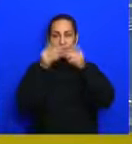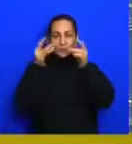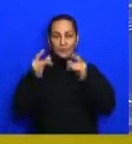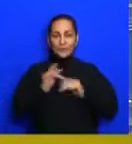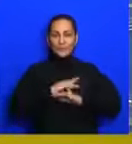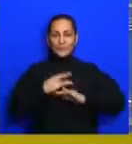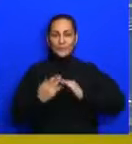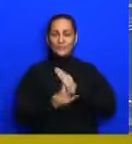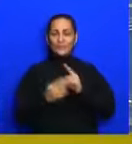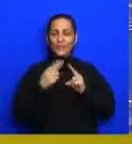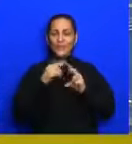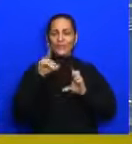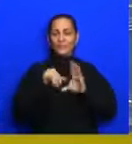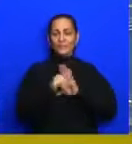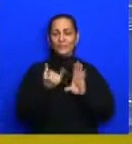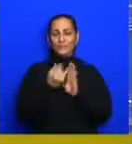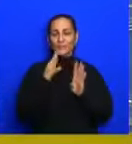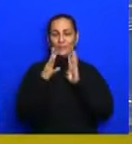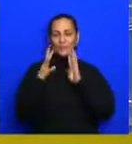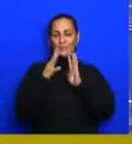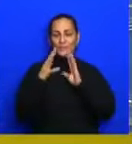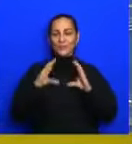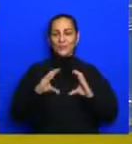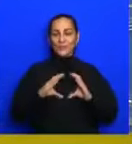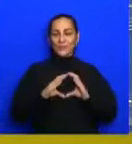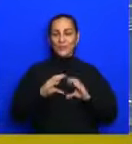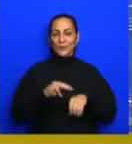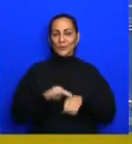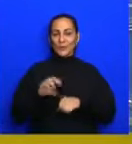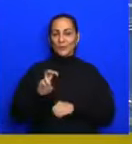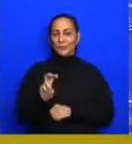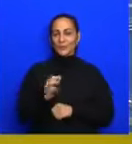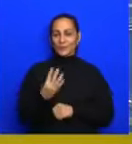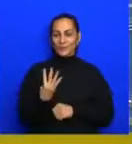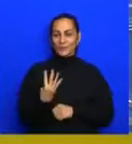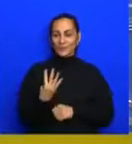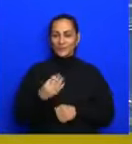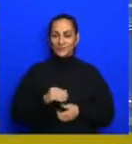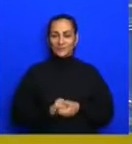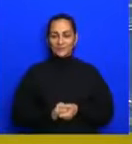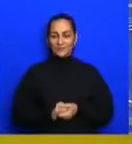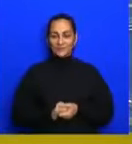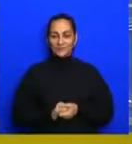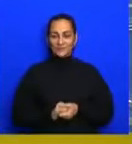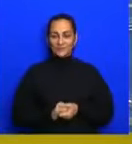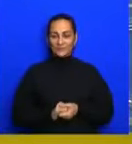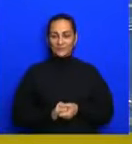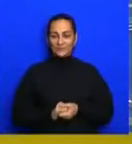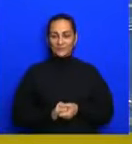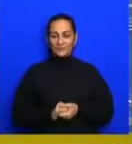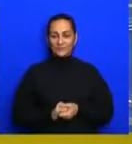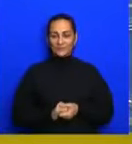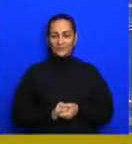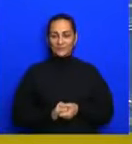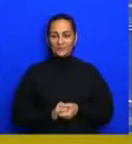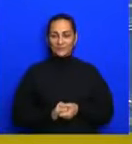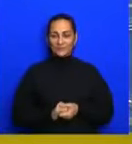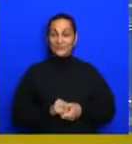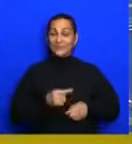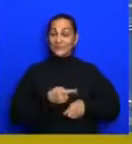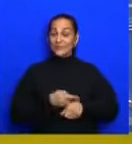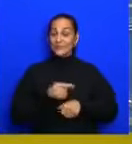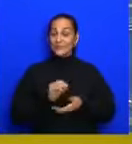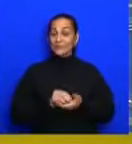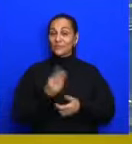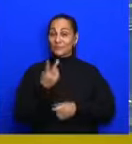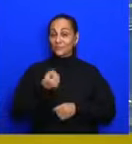por meio dos perfis da Caixa e da Rede TV no YouTube e no Facebook. Bola marrom, 54. Marrom, 54.